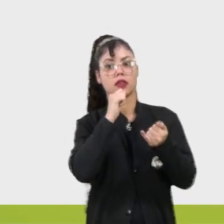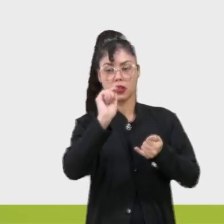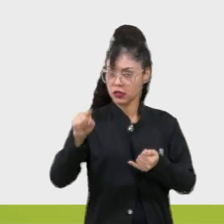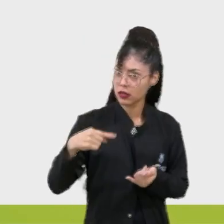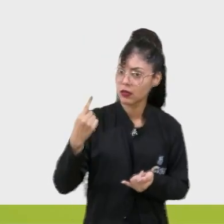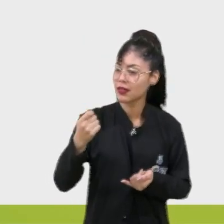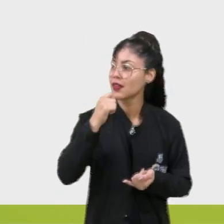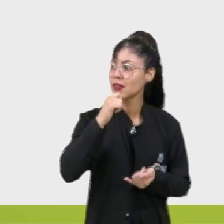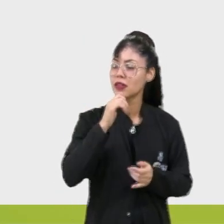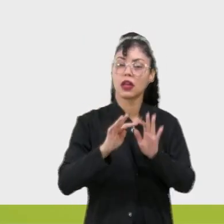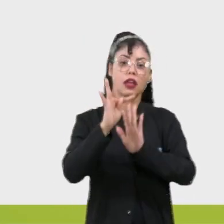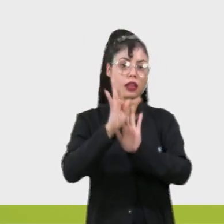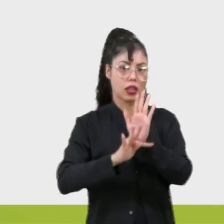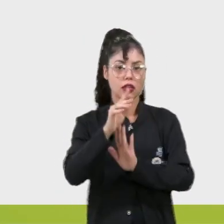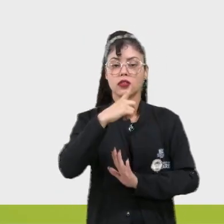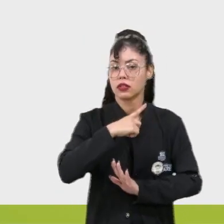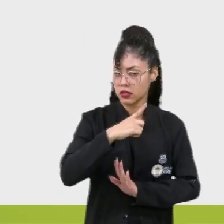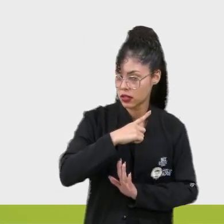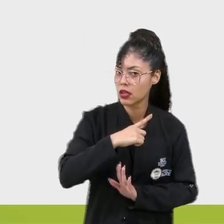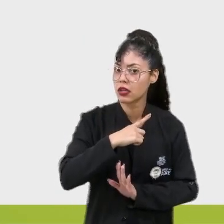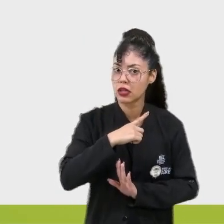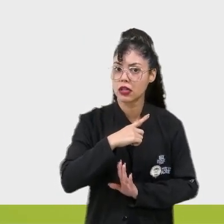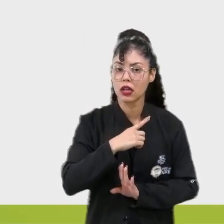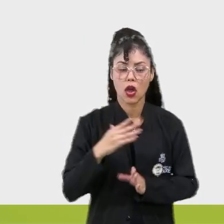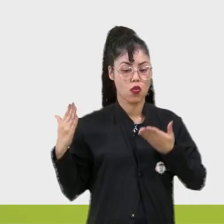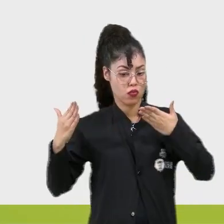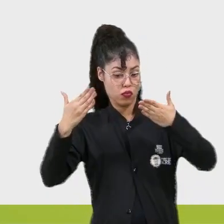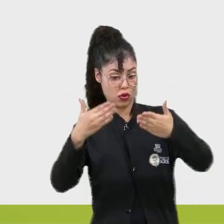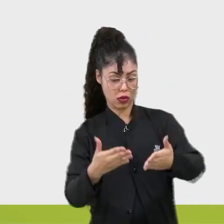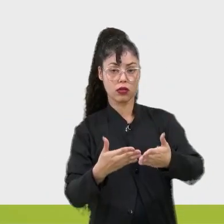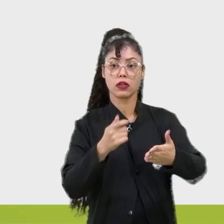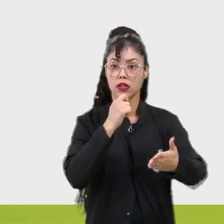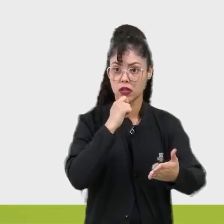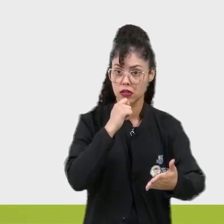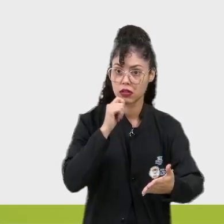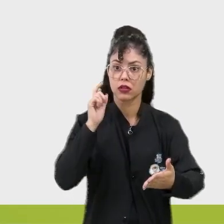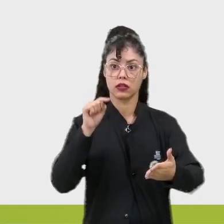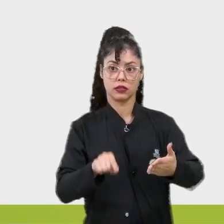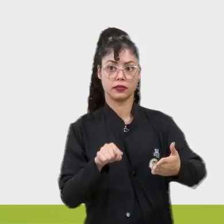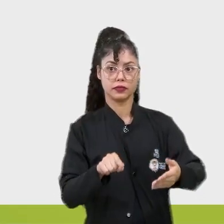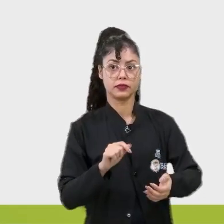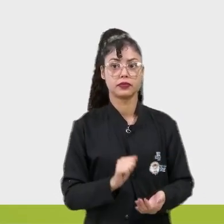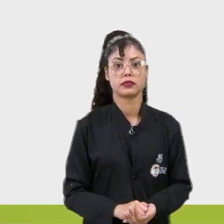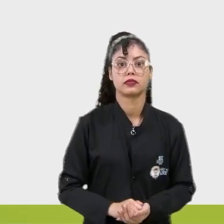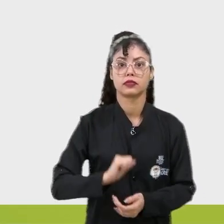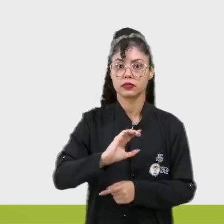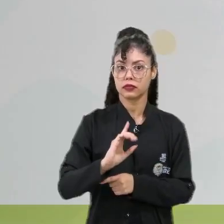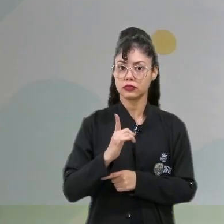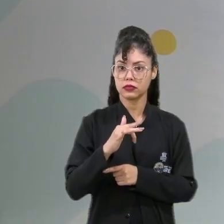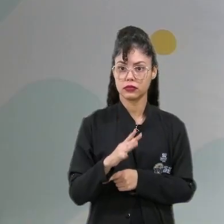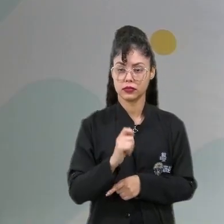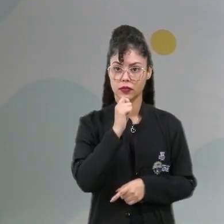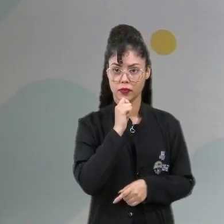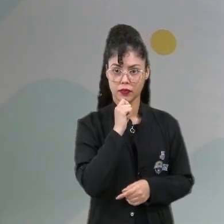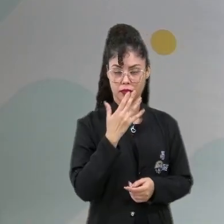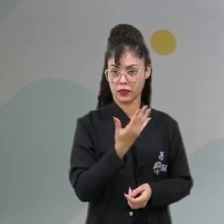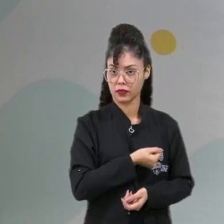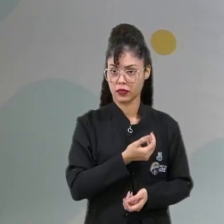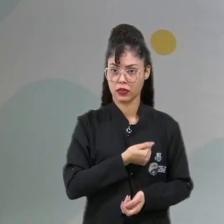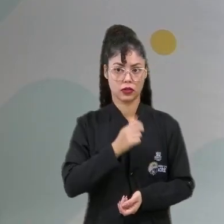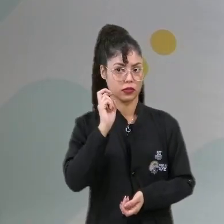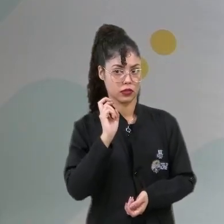ali, elas têm, né, um objetivo. E aqui, nessa competência de número 3, no